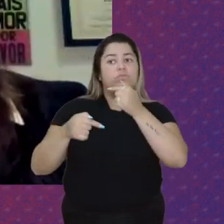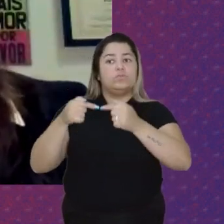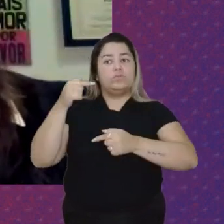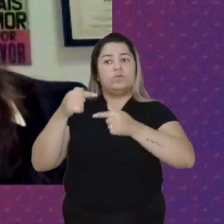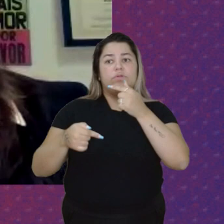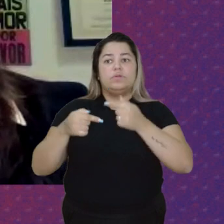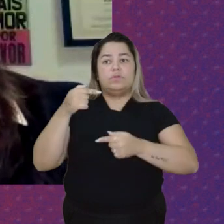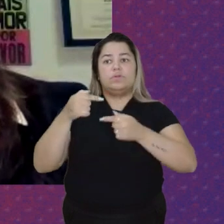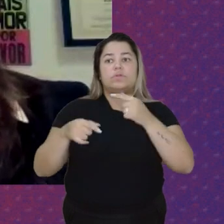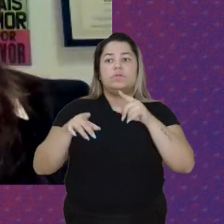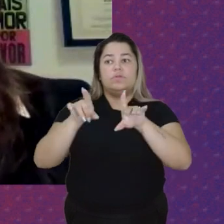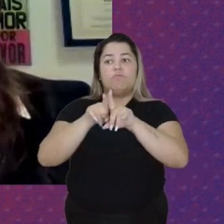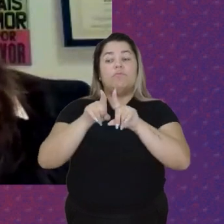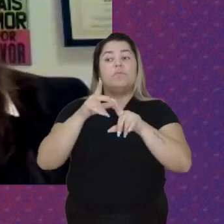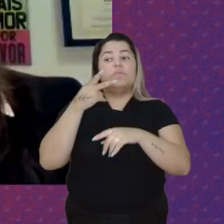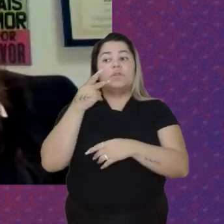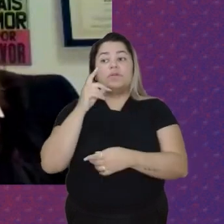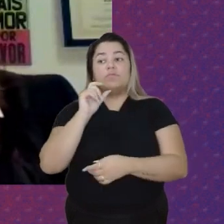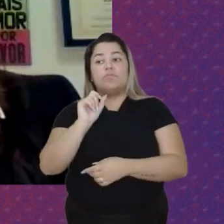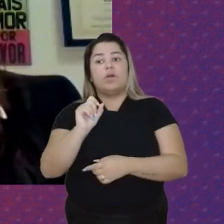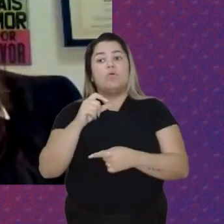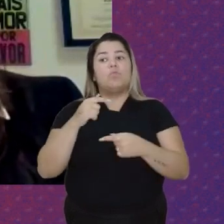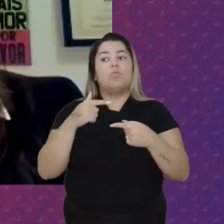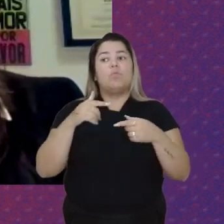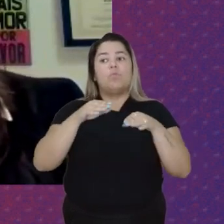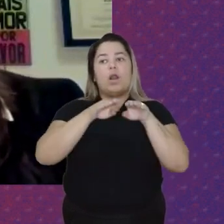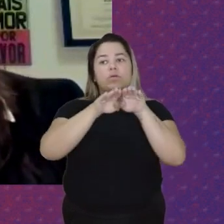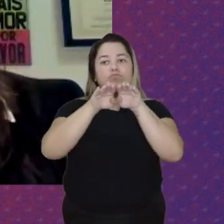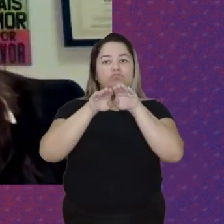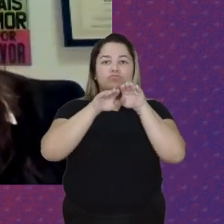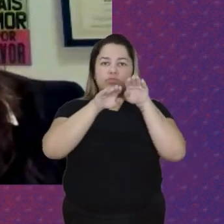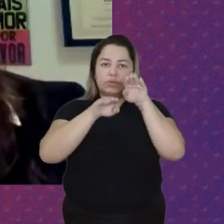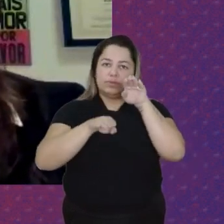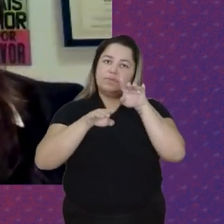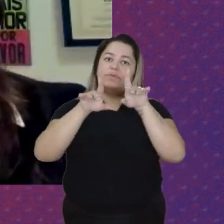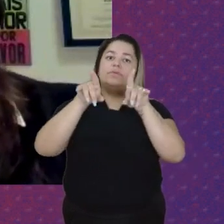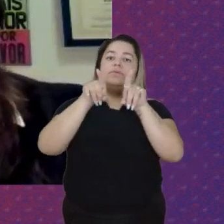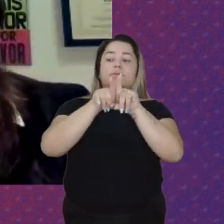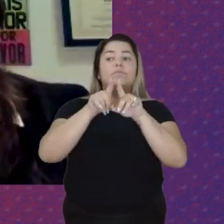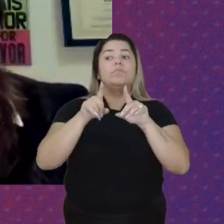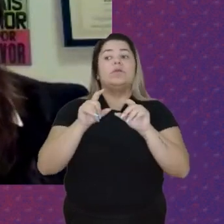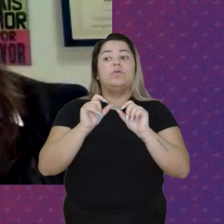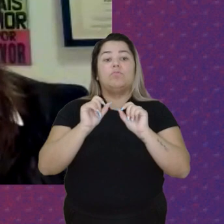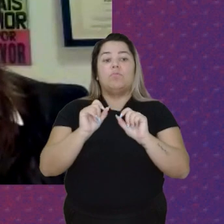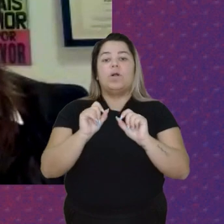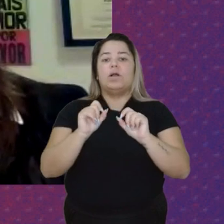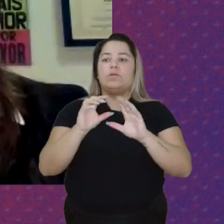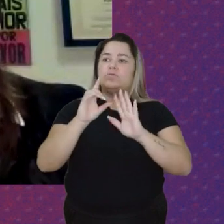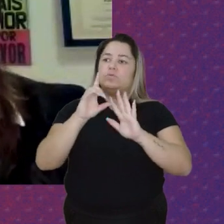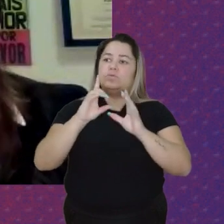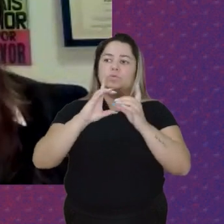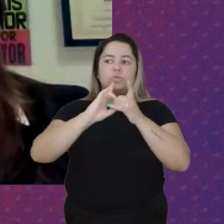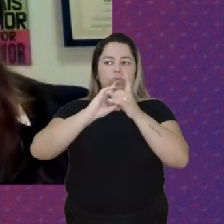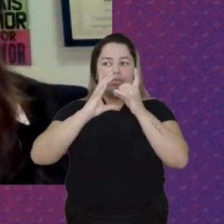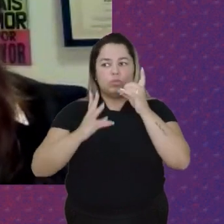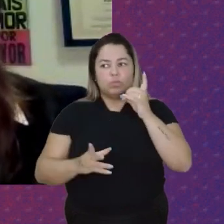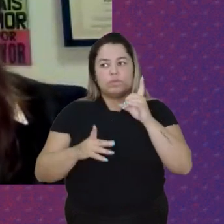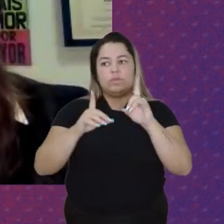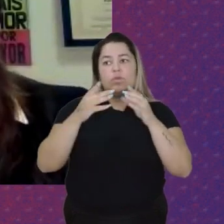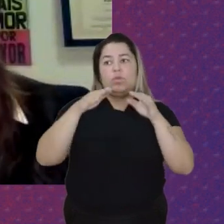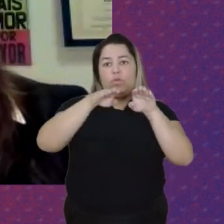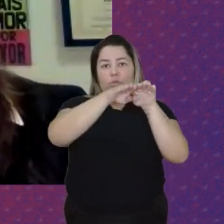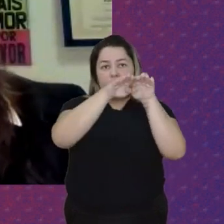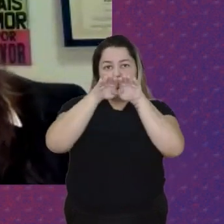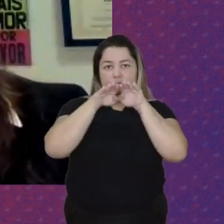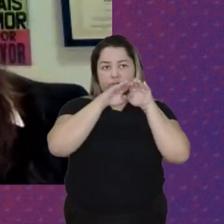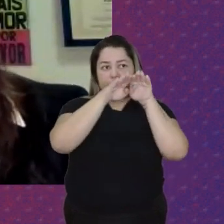cotas afirmativas para combater essa desigualdade, para que a gente possa finalmente gozar de uma democracia paritária e